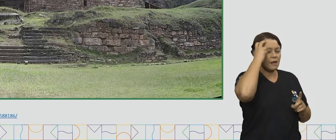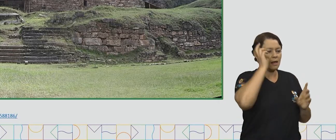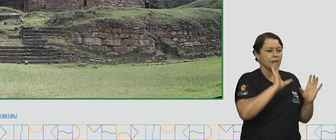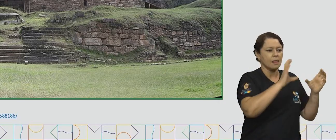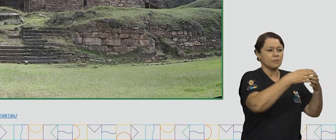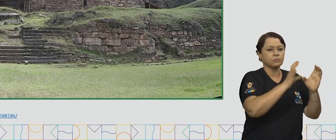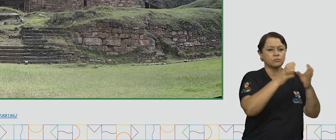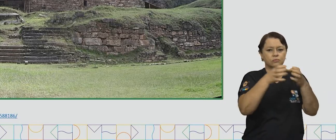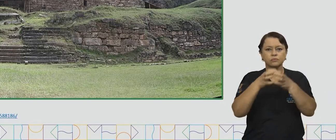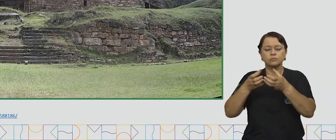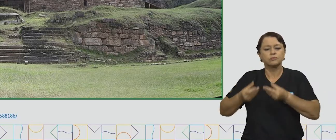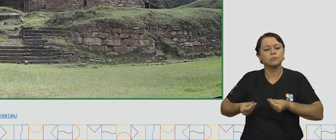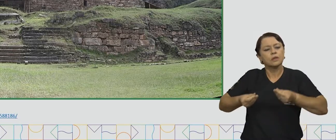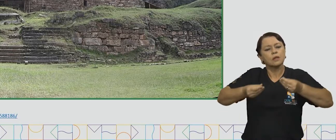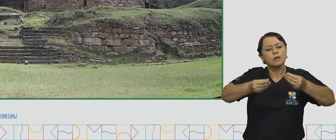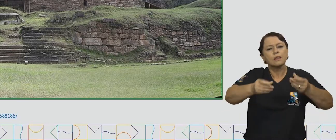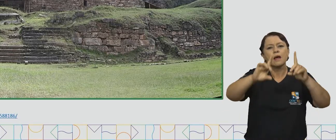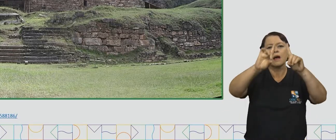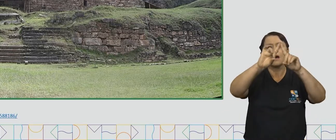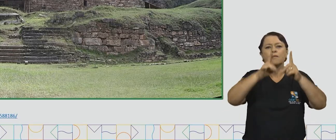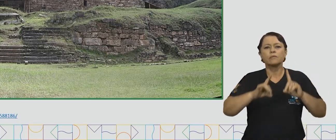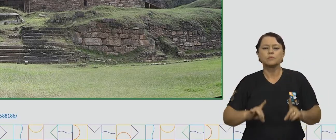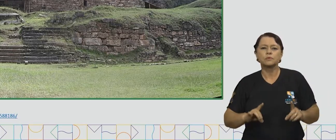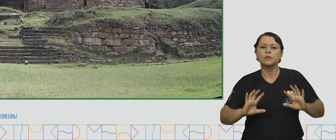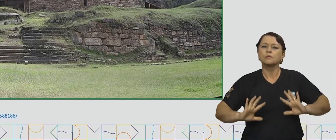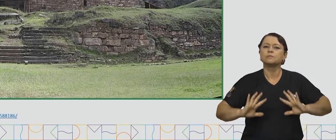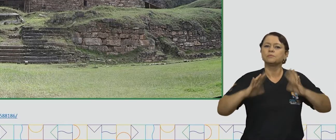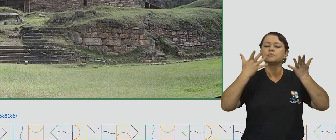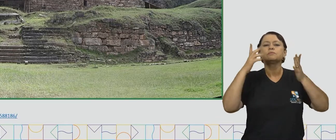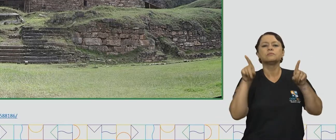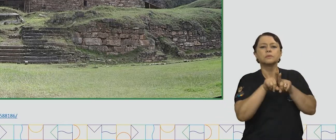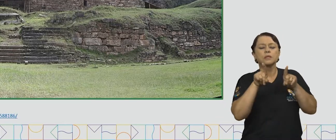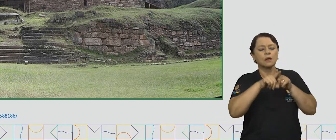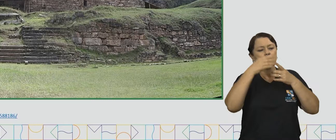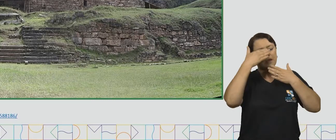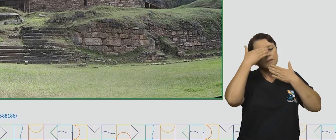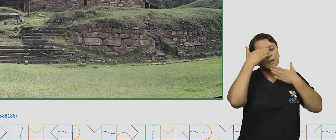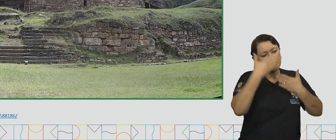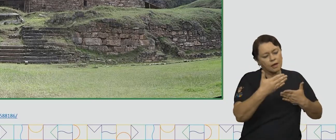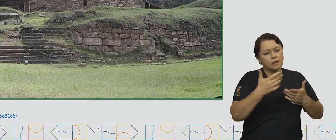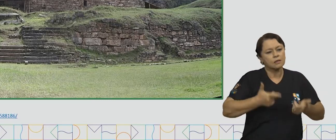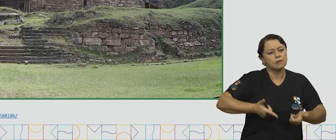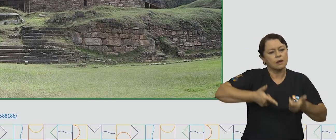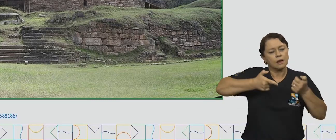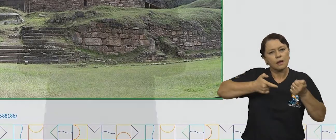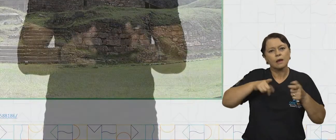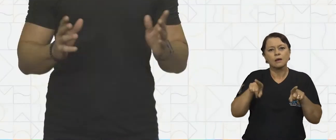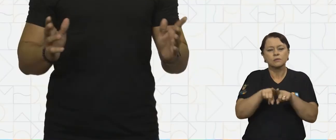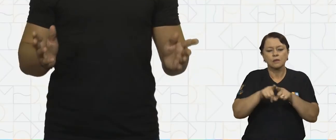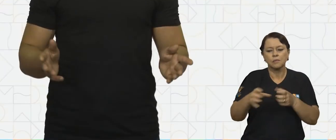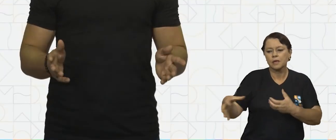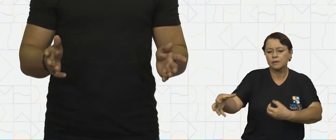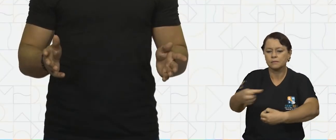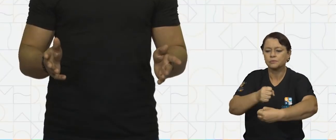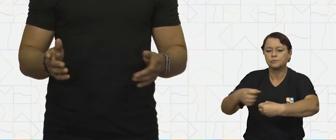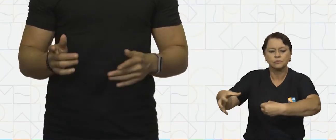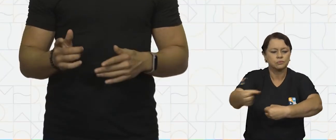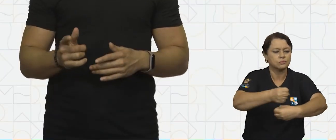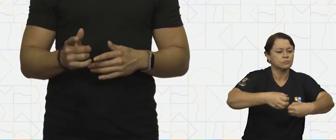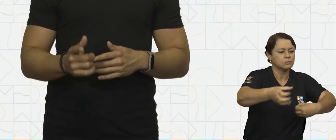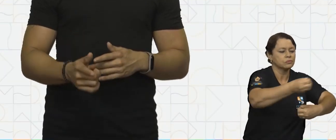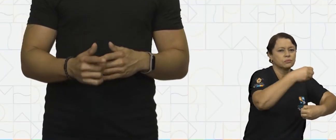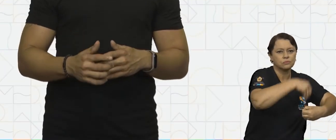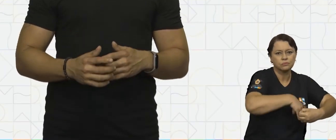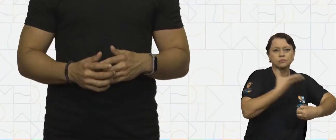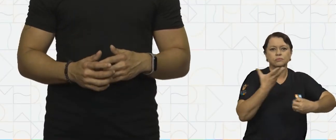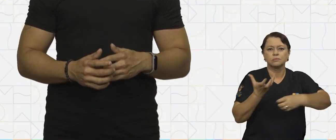feitas oferendas às divindades para comemorar e agradecer a boa caça ou por uma colheita farta. Os centros religiosos